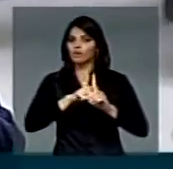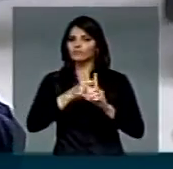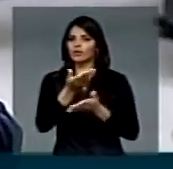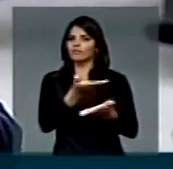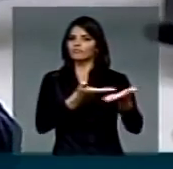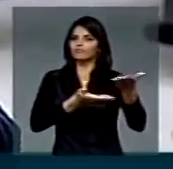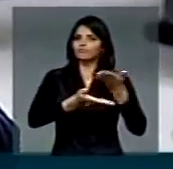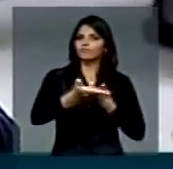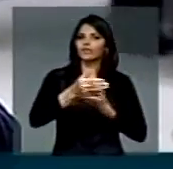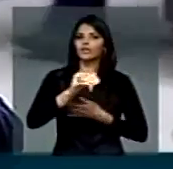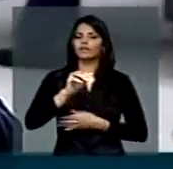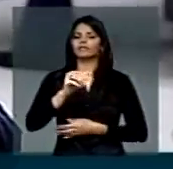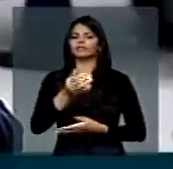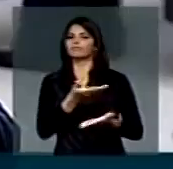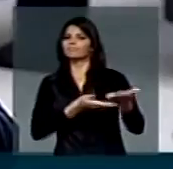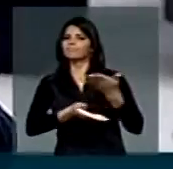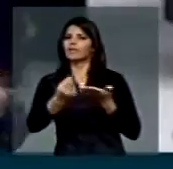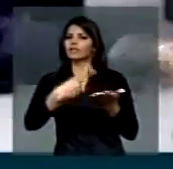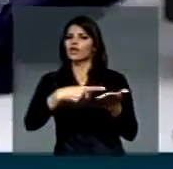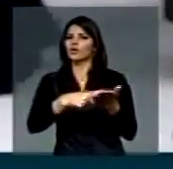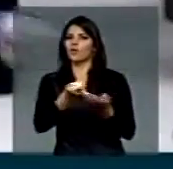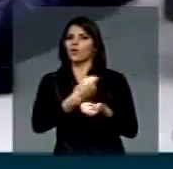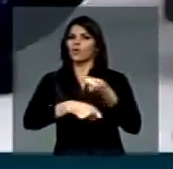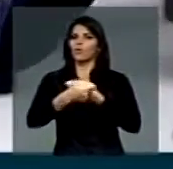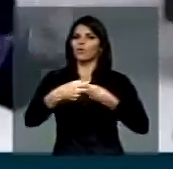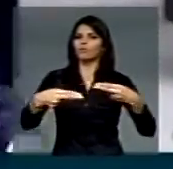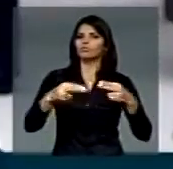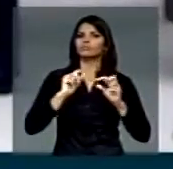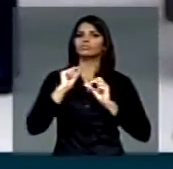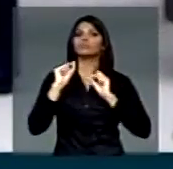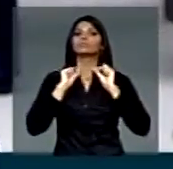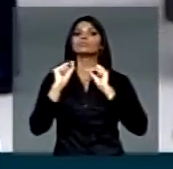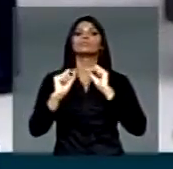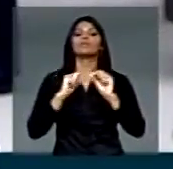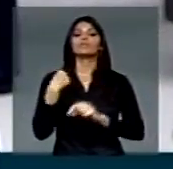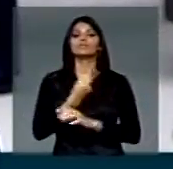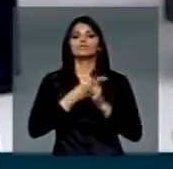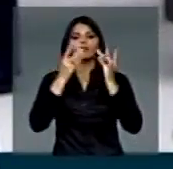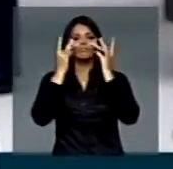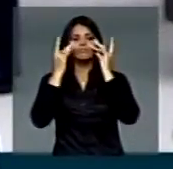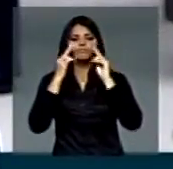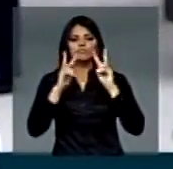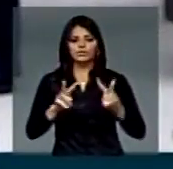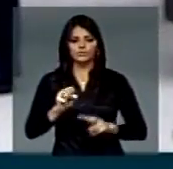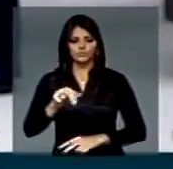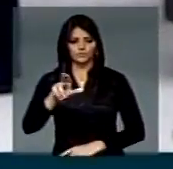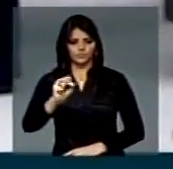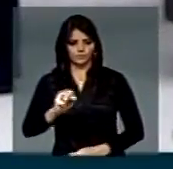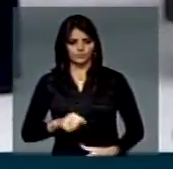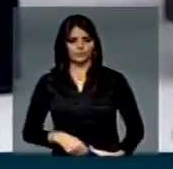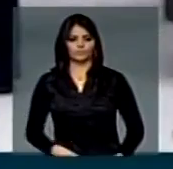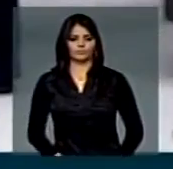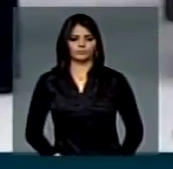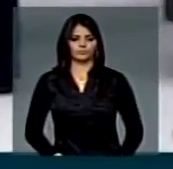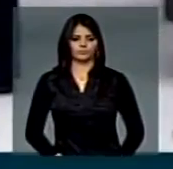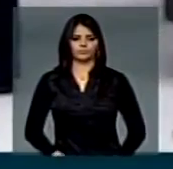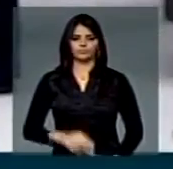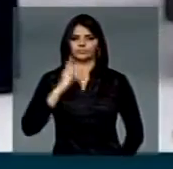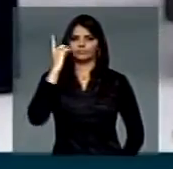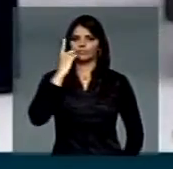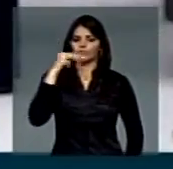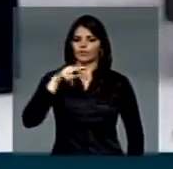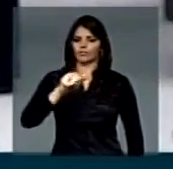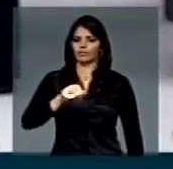intermediar. Essa intermediação, é esses gastos, e é isso que nós estamos assistindo no sistema público. Deputado Mandetta, pela